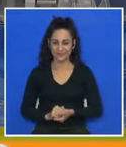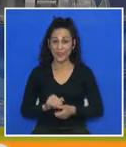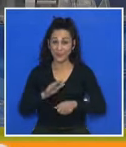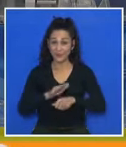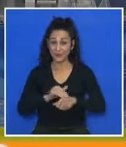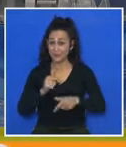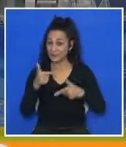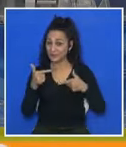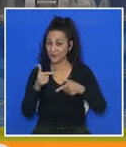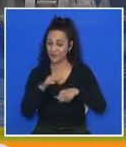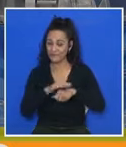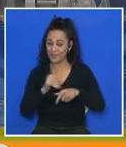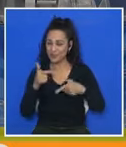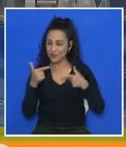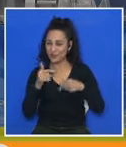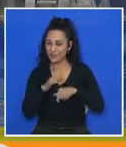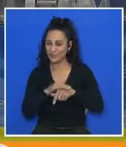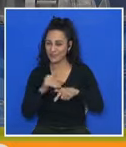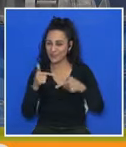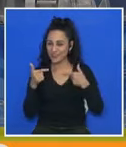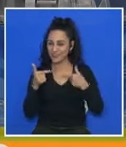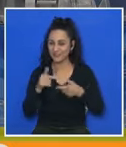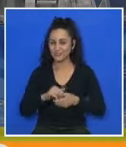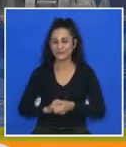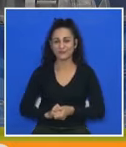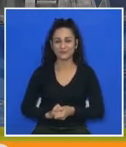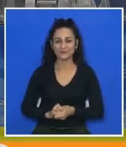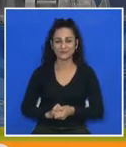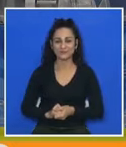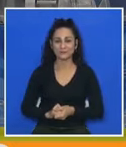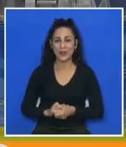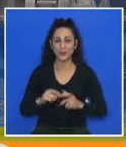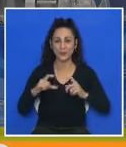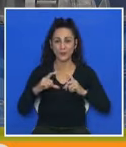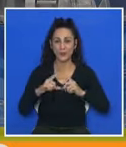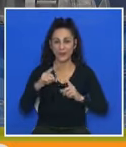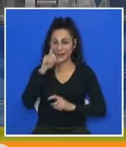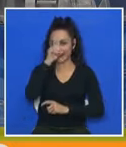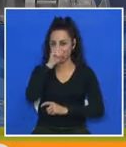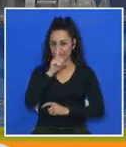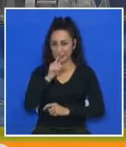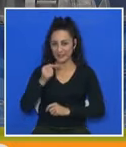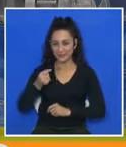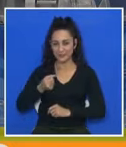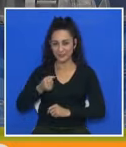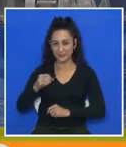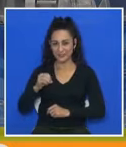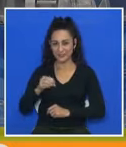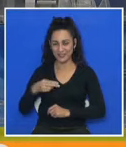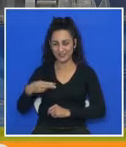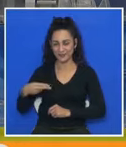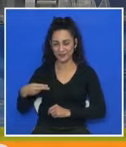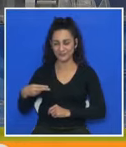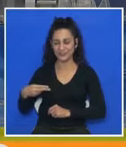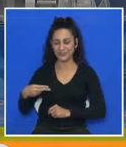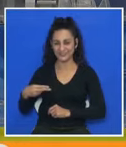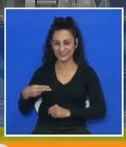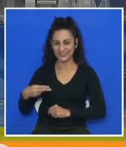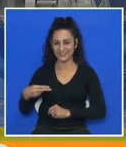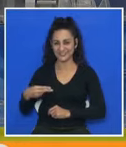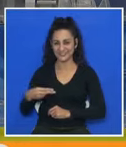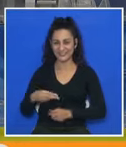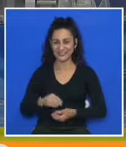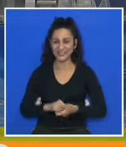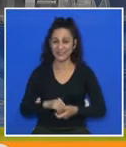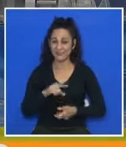Pode chamar que a sorte vem, vem sorte, vem sorte. Bola amarela, número 02. Amarela